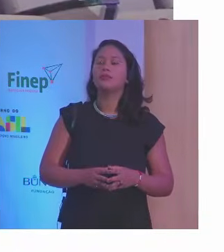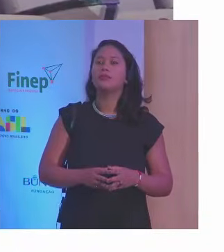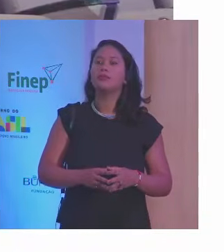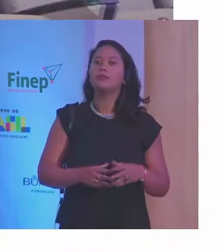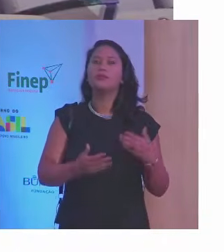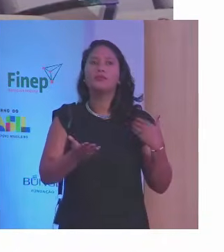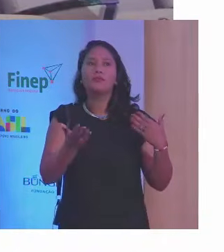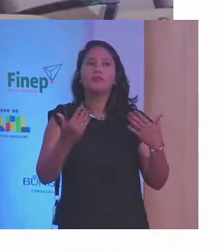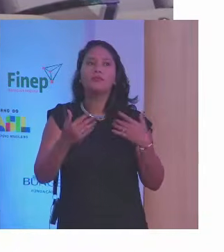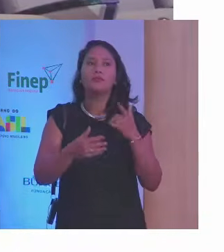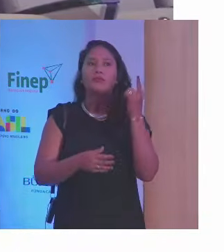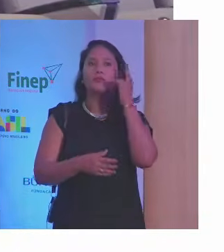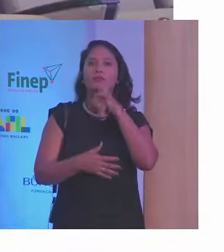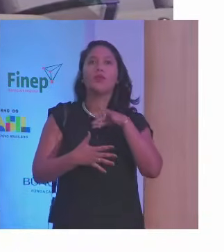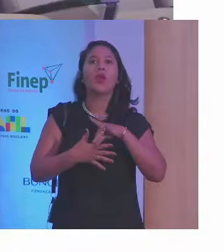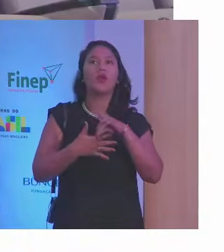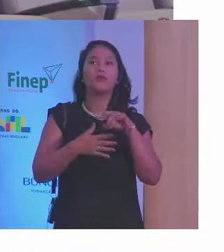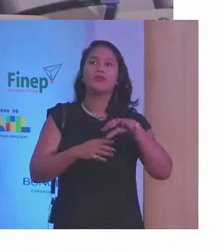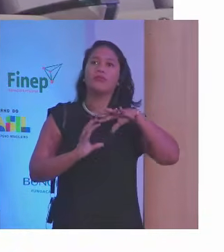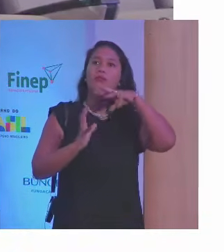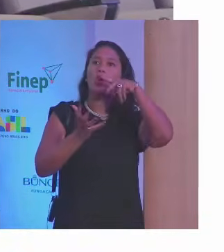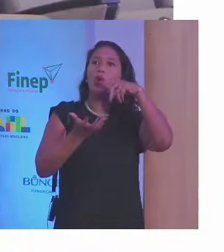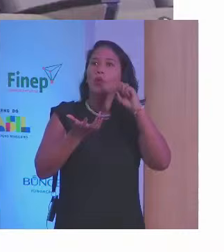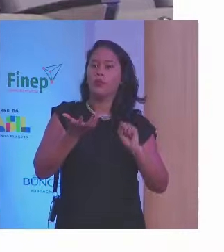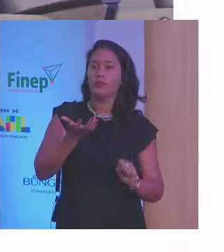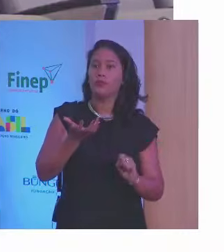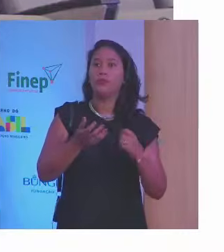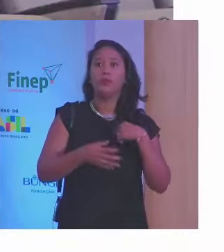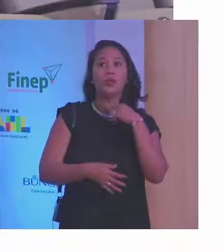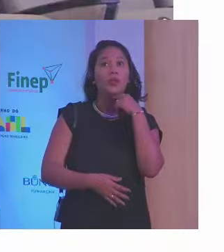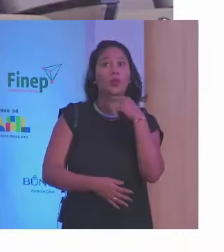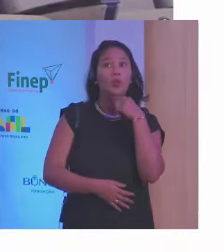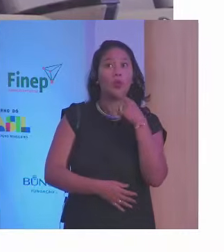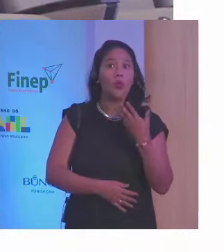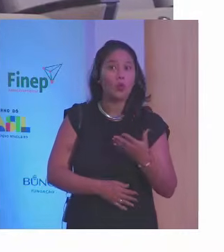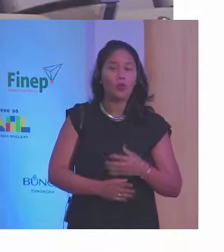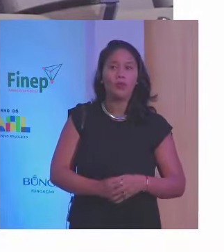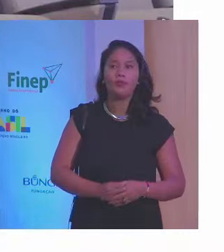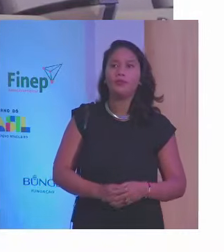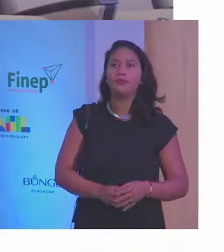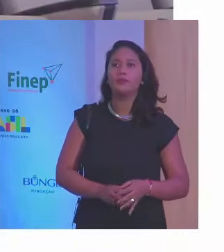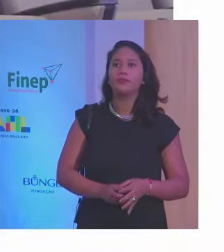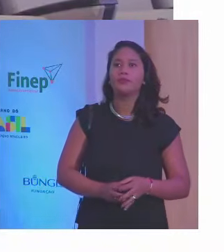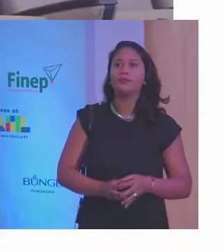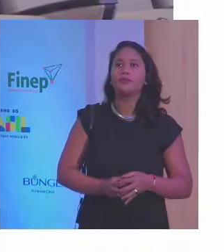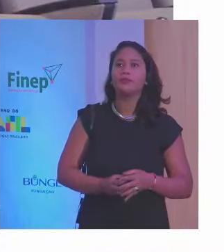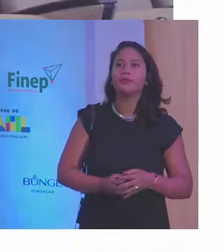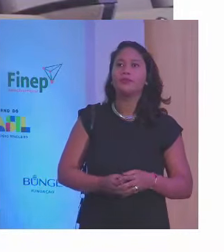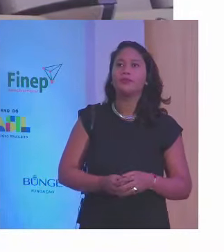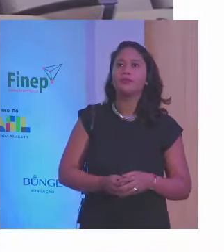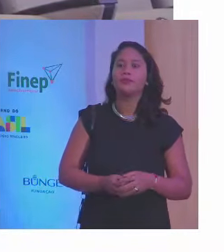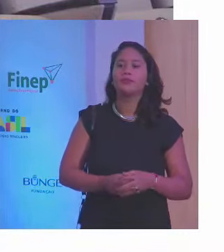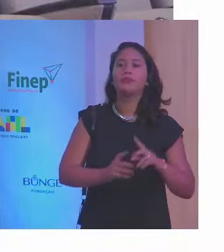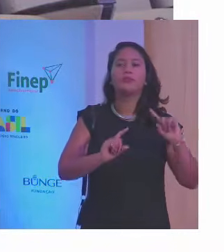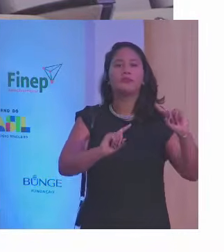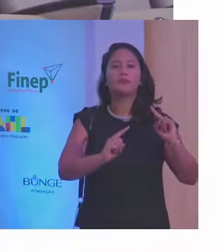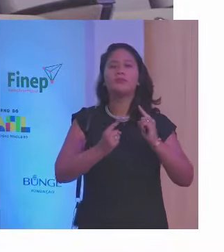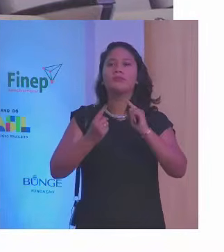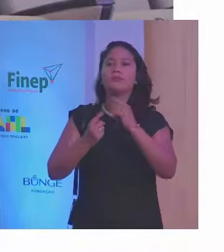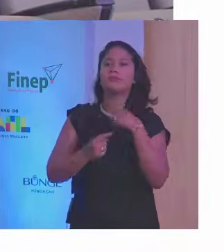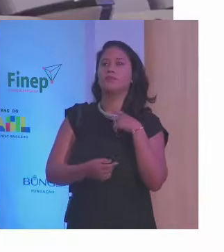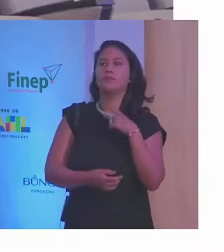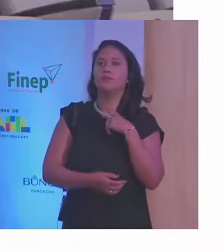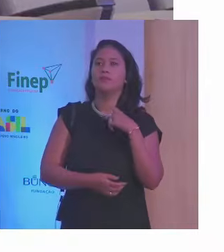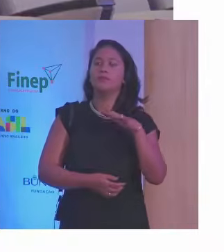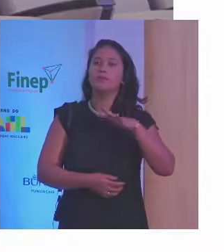conseguindo liderar no sul global. E aí a minha dúvida diante dos desafios que a gente tem, que